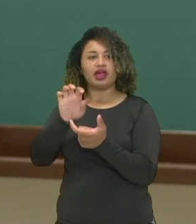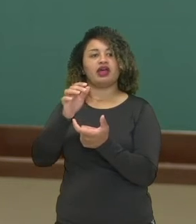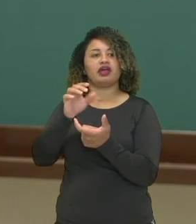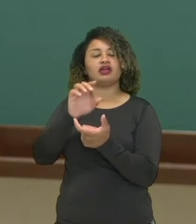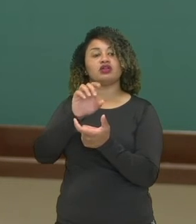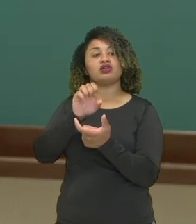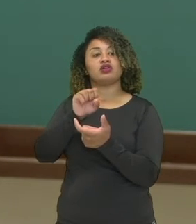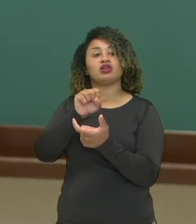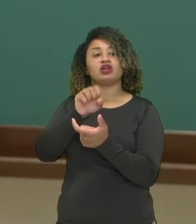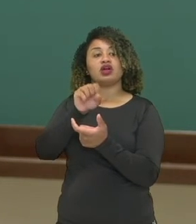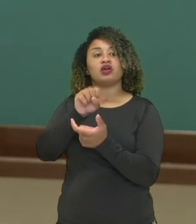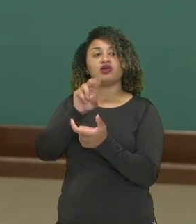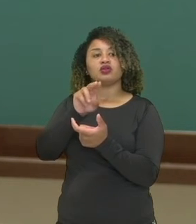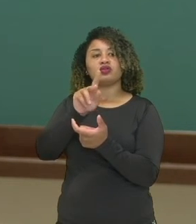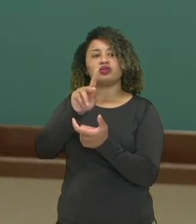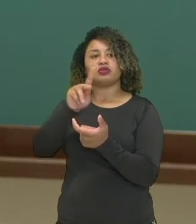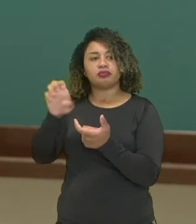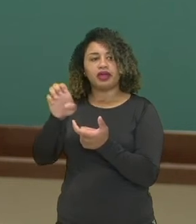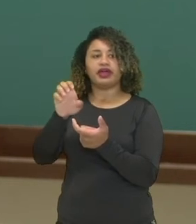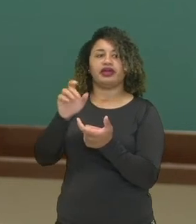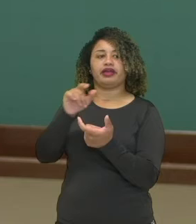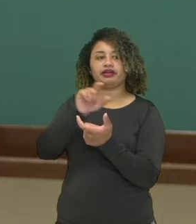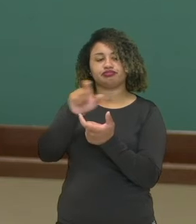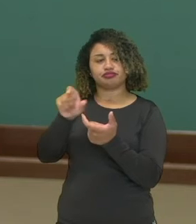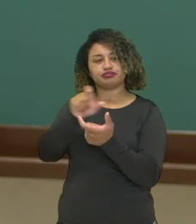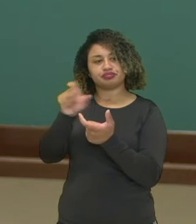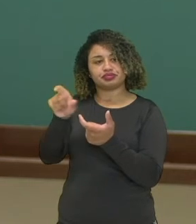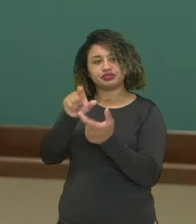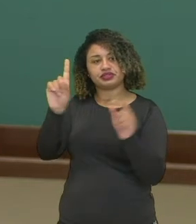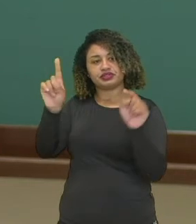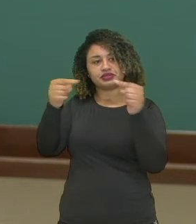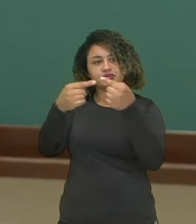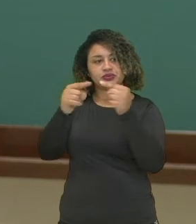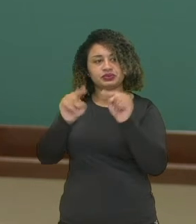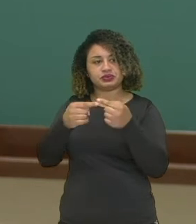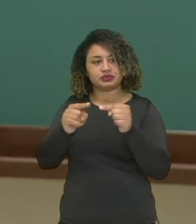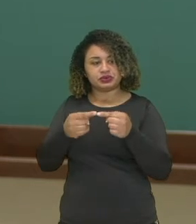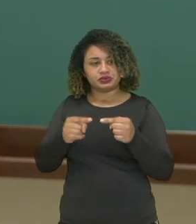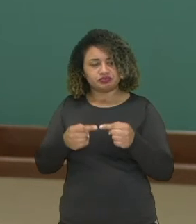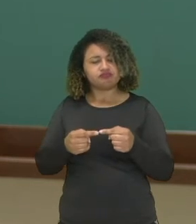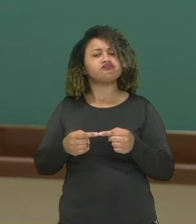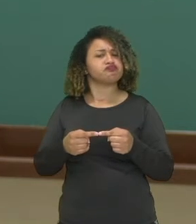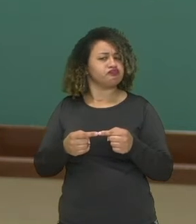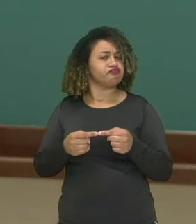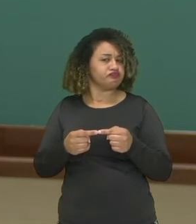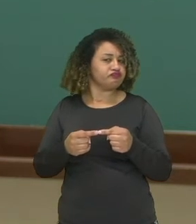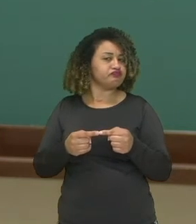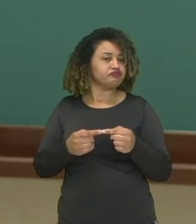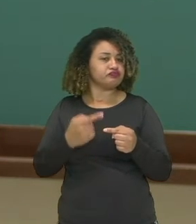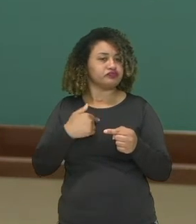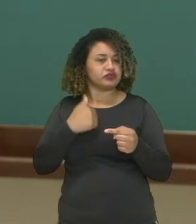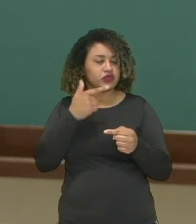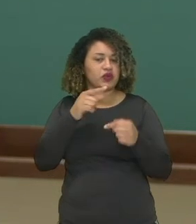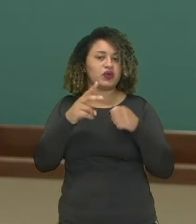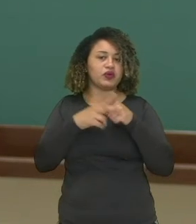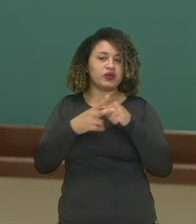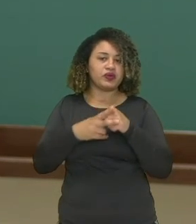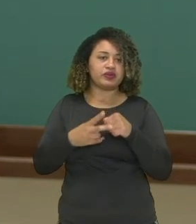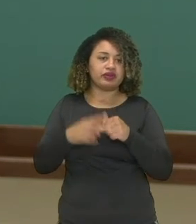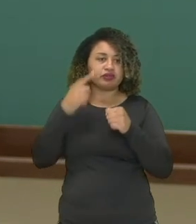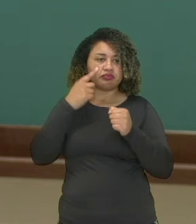querer, quise, venir, vine, hacer, hice,